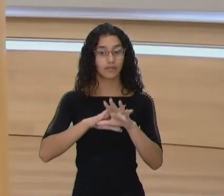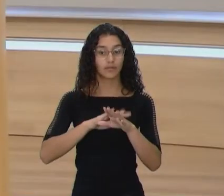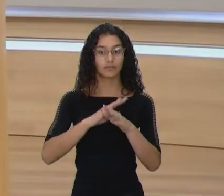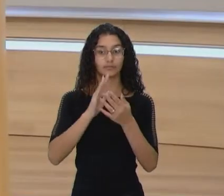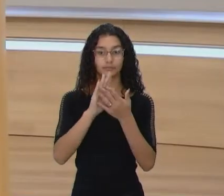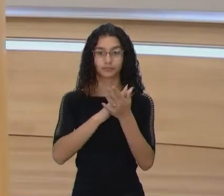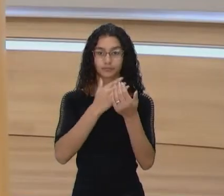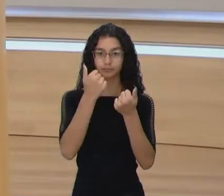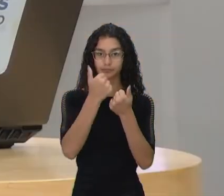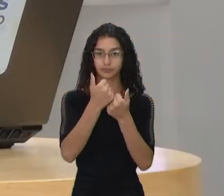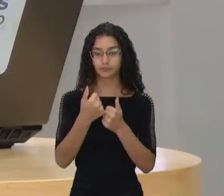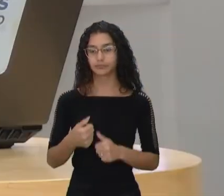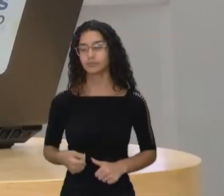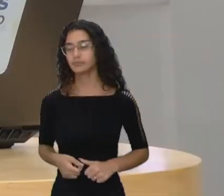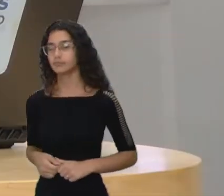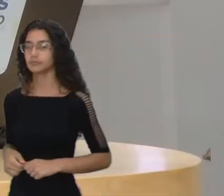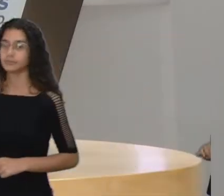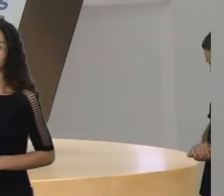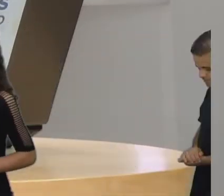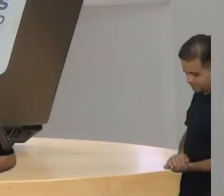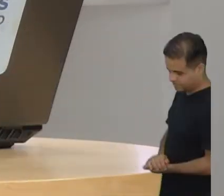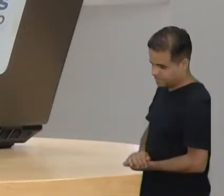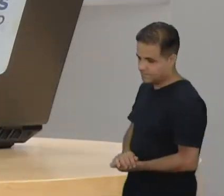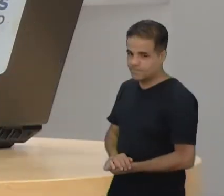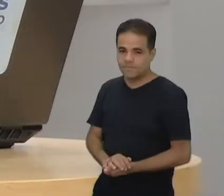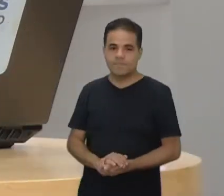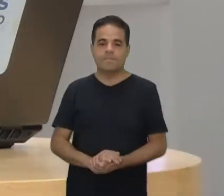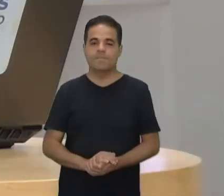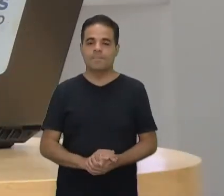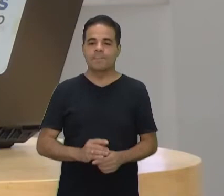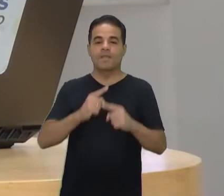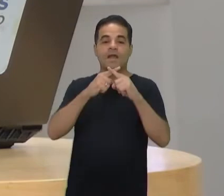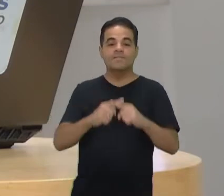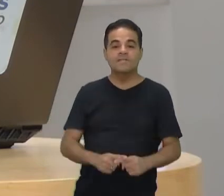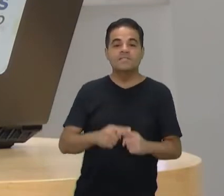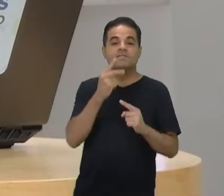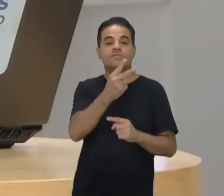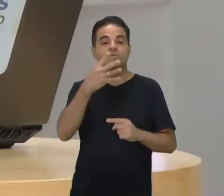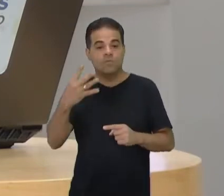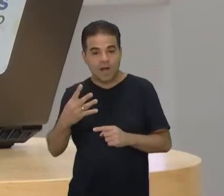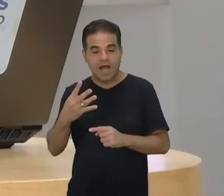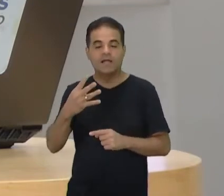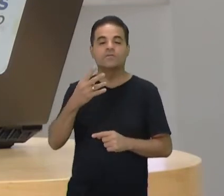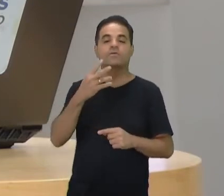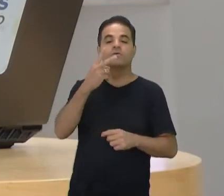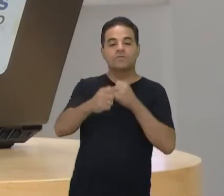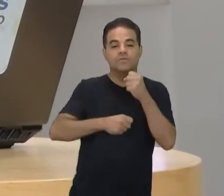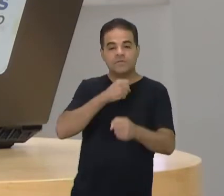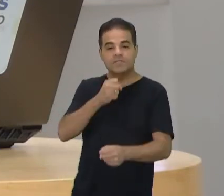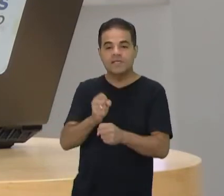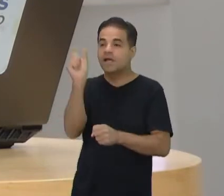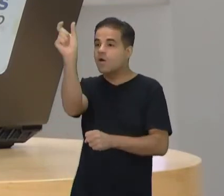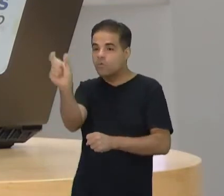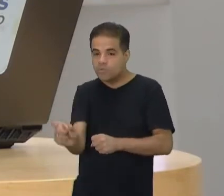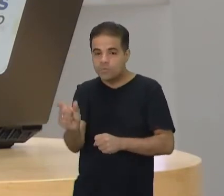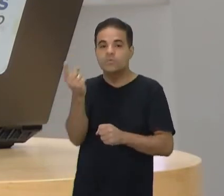e multiplicar, vezes 24 é o valor do mês, vezes 24 para sair os 2 anos. 2 anos. Que é a última coluninha. Vamos lá falar então dessa última